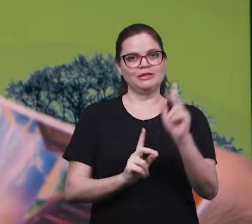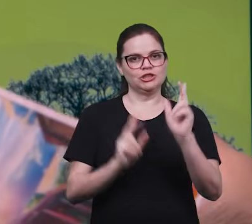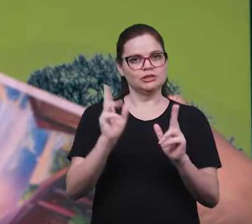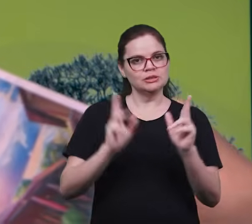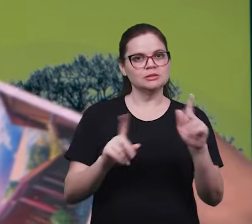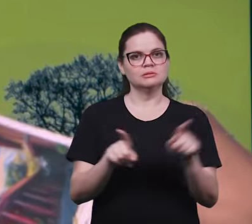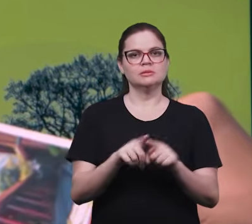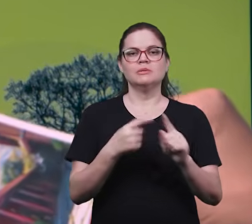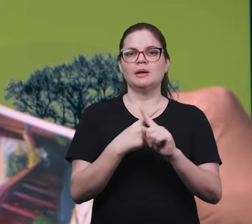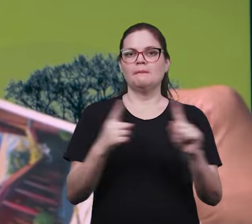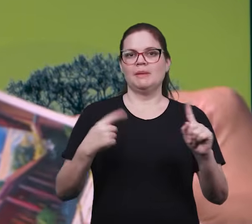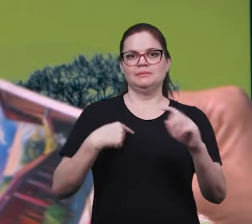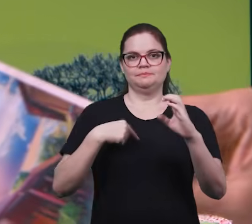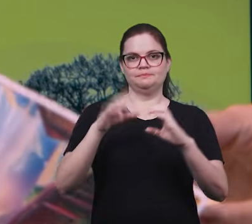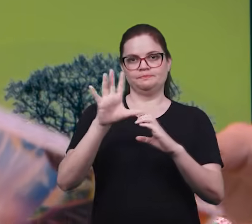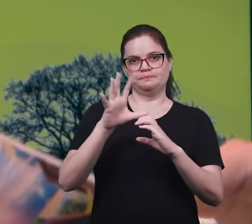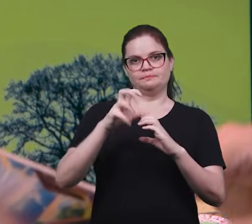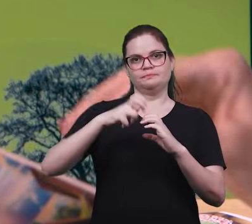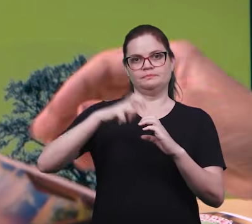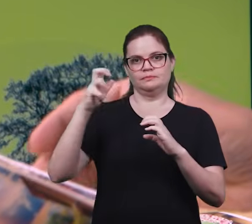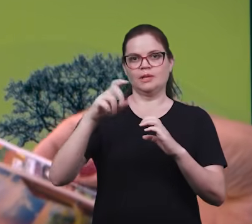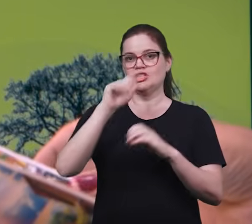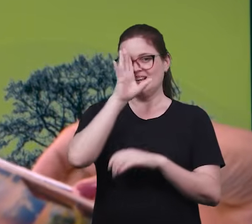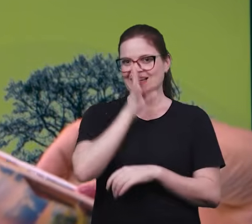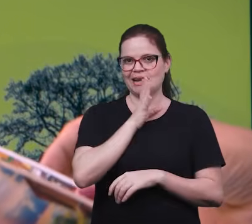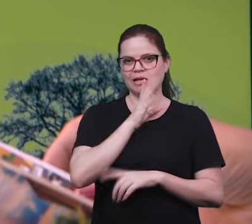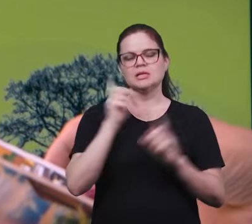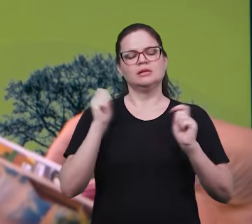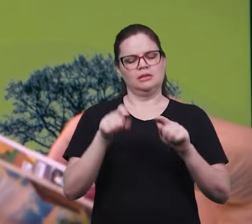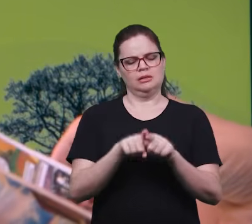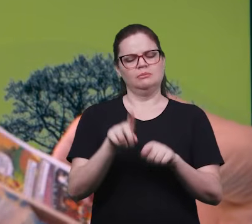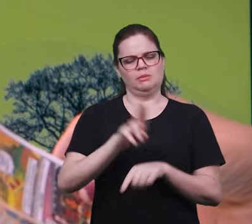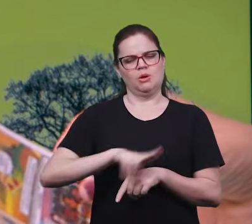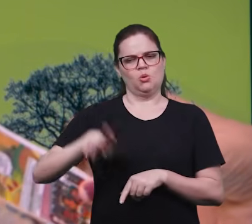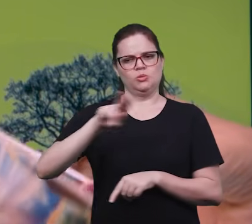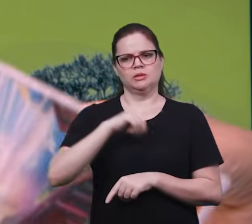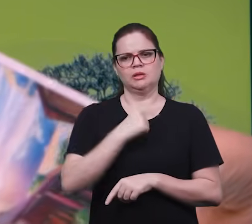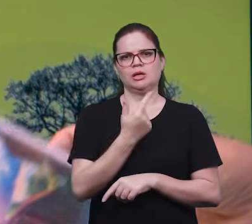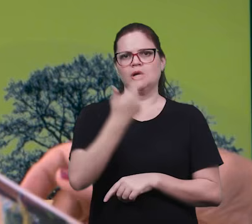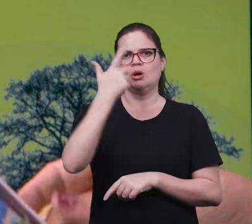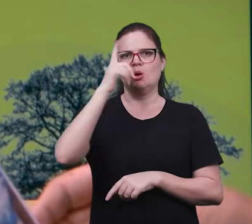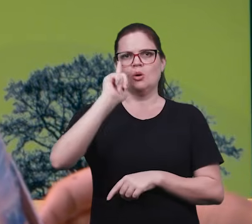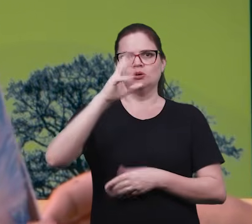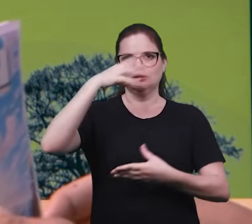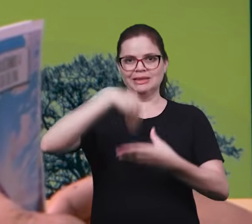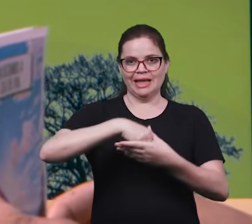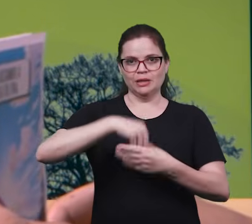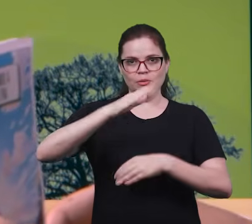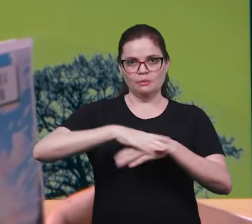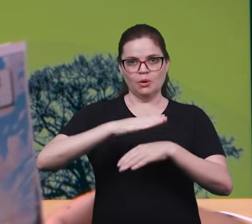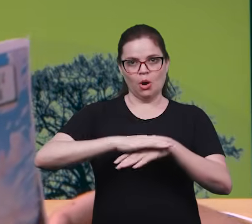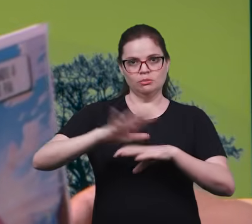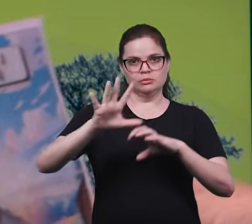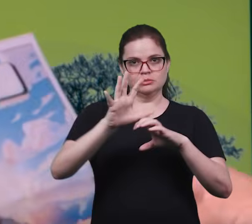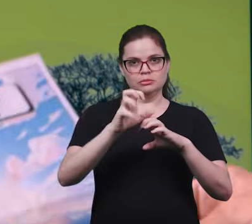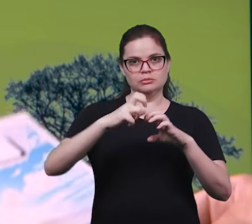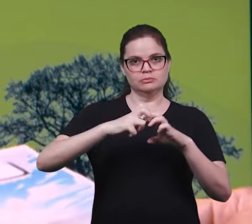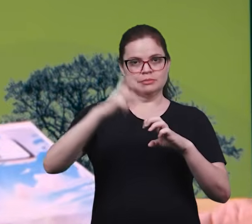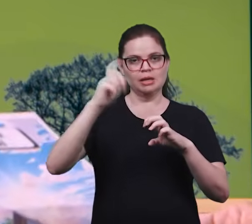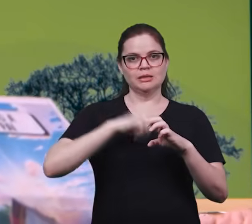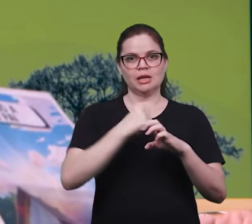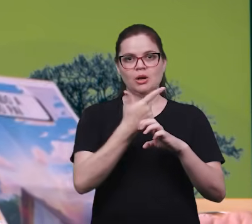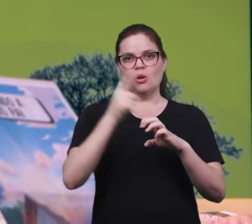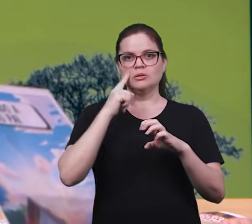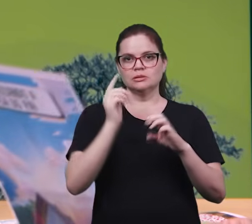gratuito, também é extremamente utilizável. Ele tem outros chats dentro do ChatGPT, no cantinho esquerdo